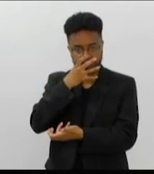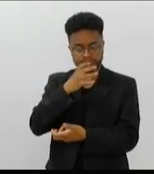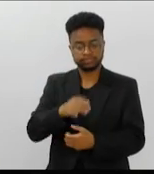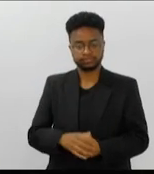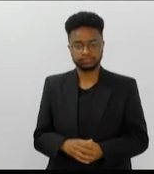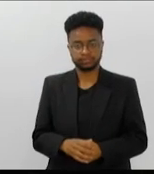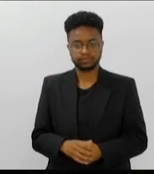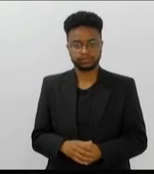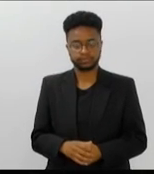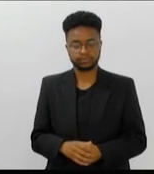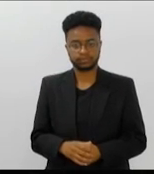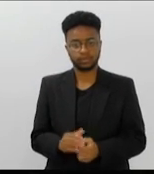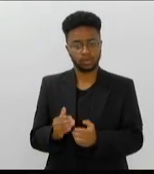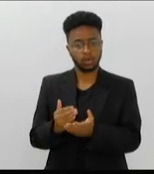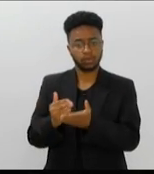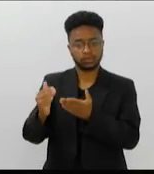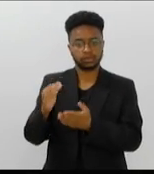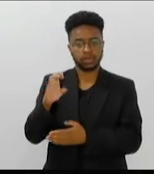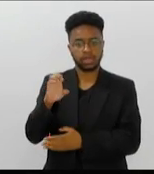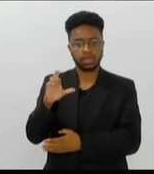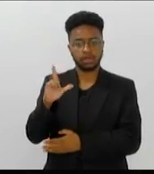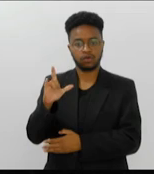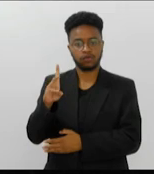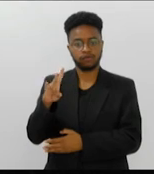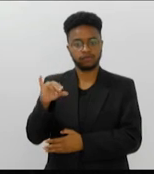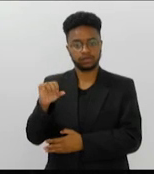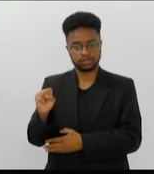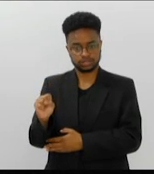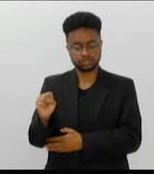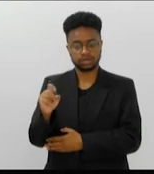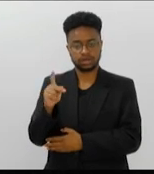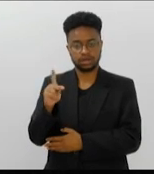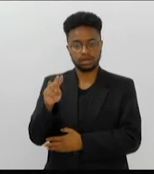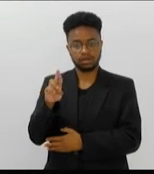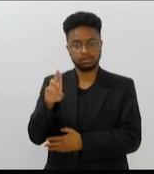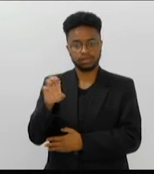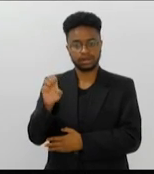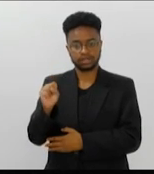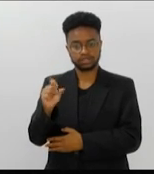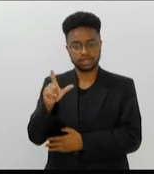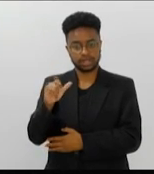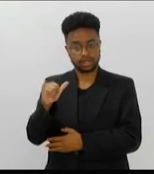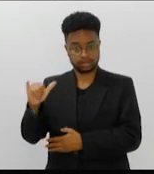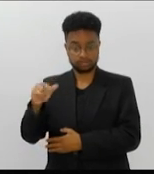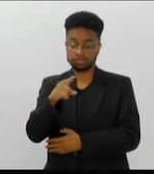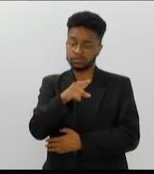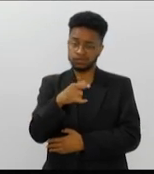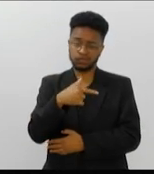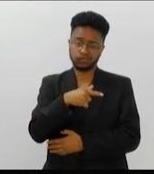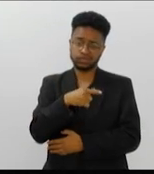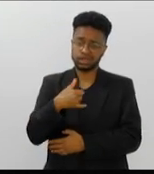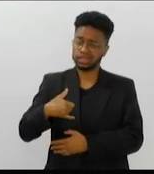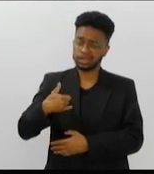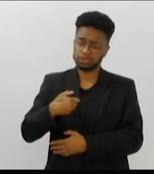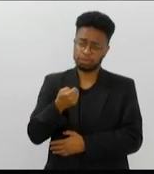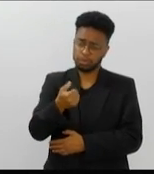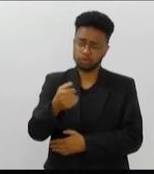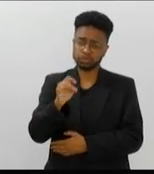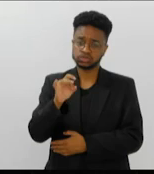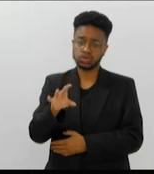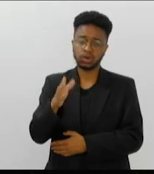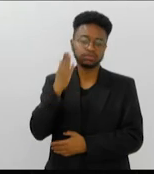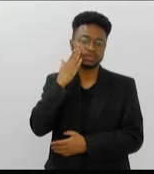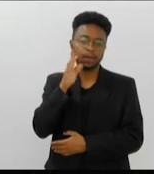Desde Elvis Presley, né? Que Vossa Excelência, pela pouca idade, só conhece de nome e